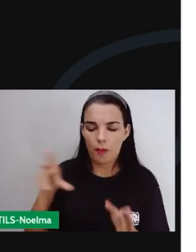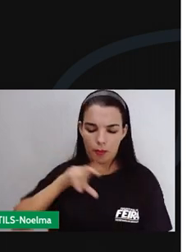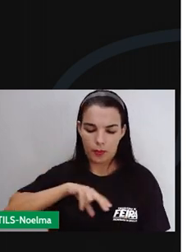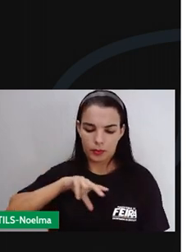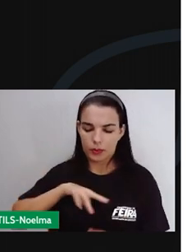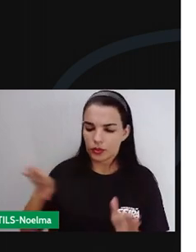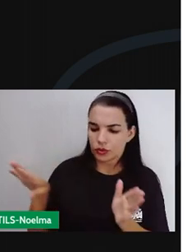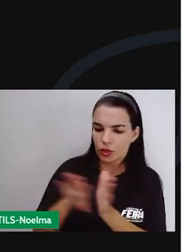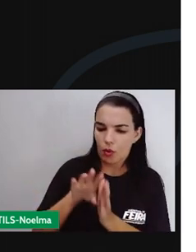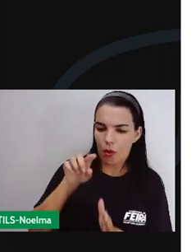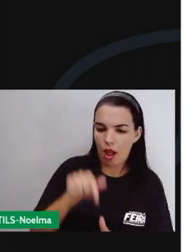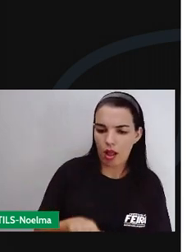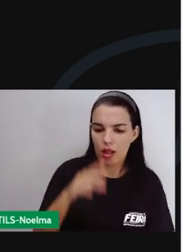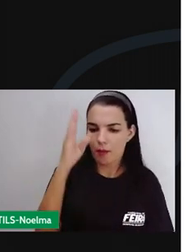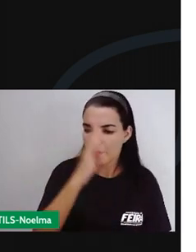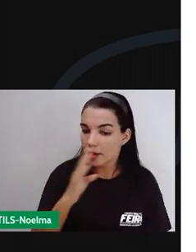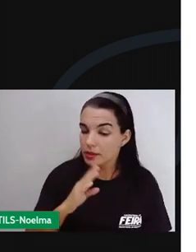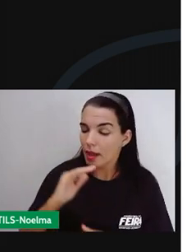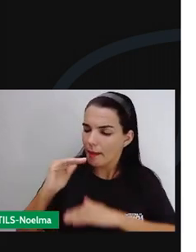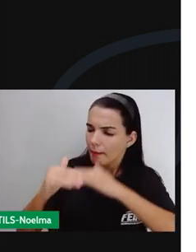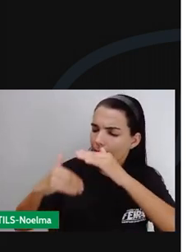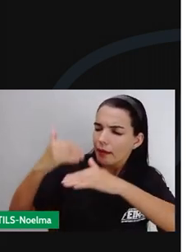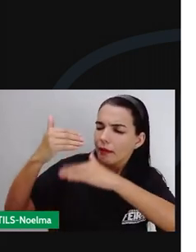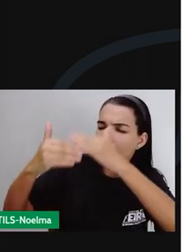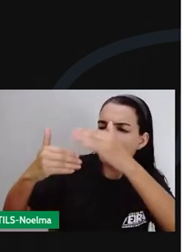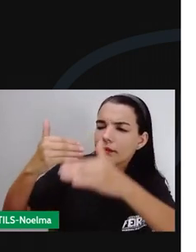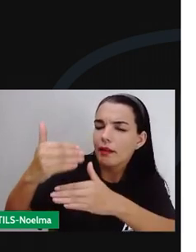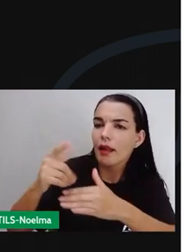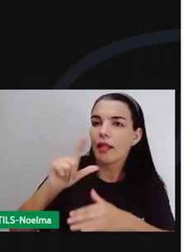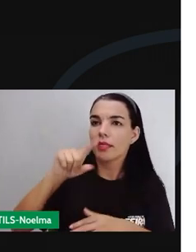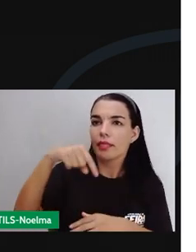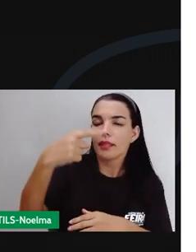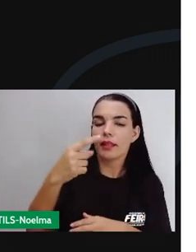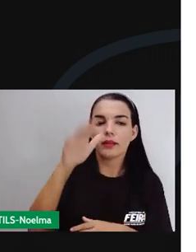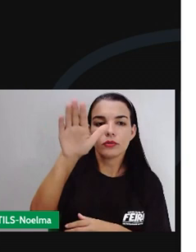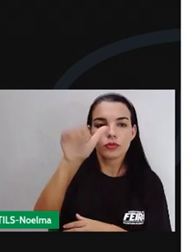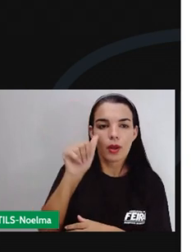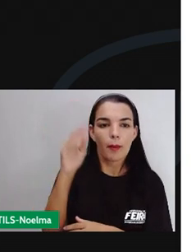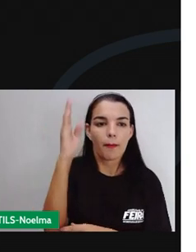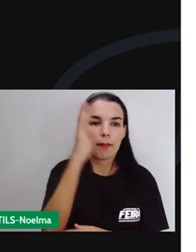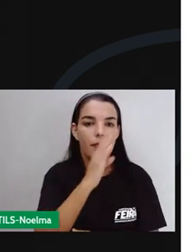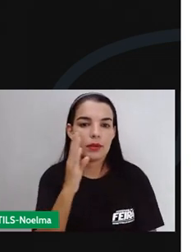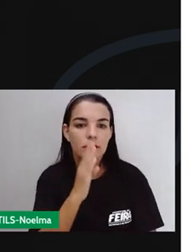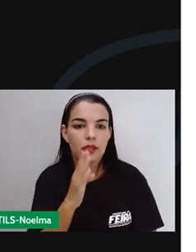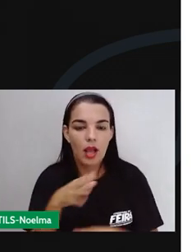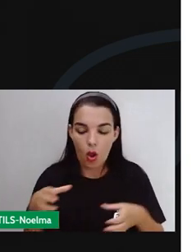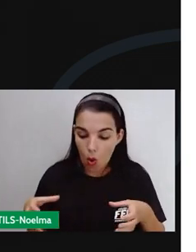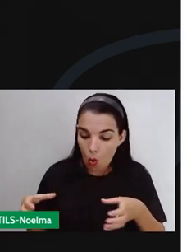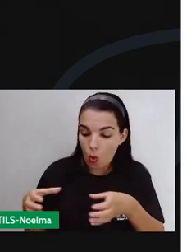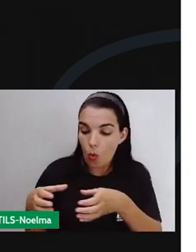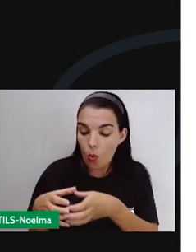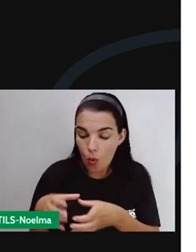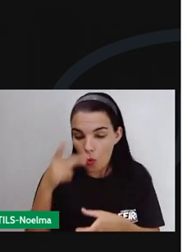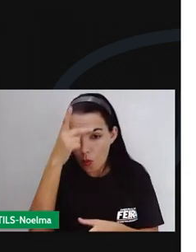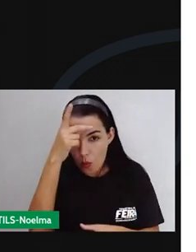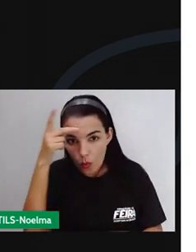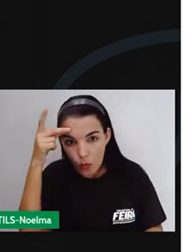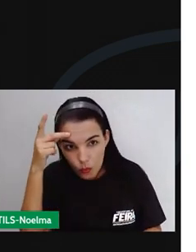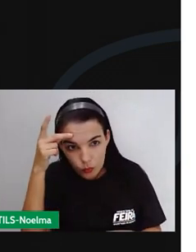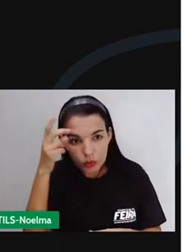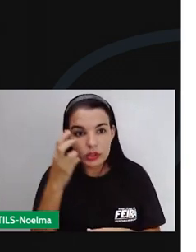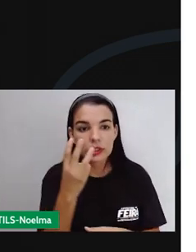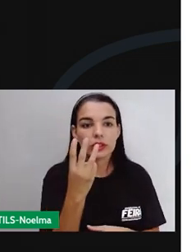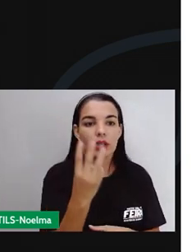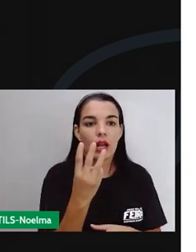território que mais tarde seria chamado de Brasil, o povo brasileiro foi se formando através da miscigenação entre três